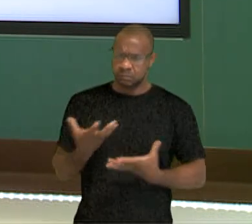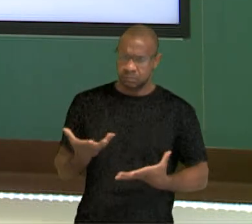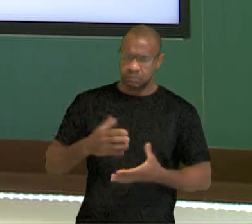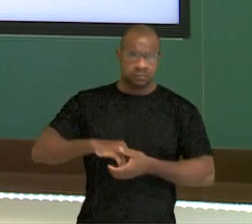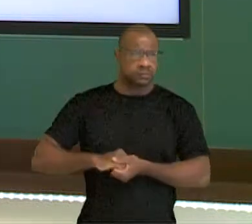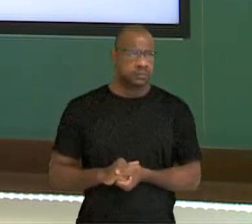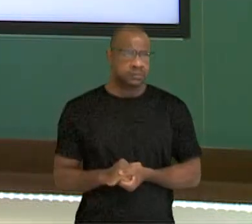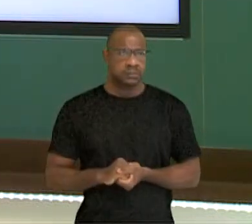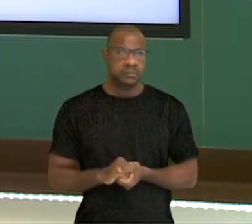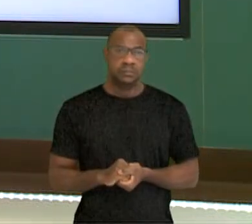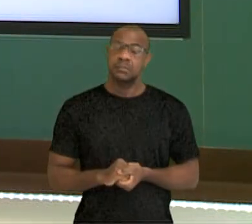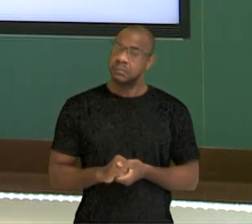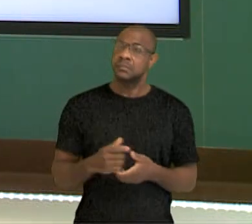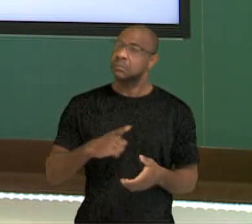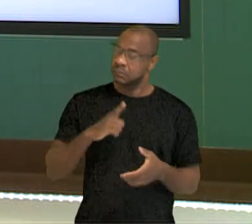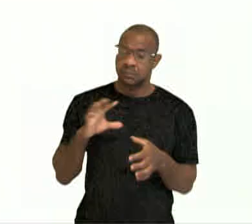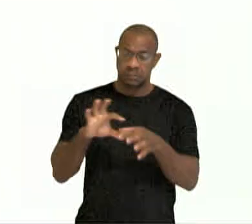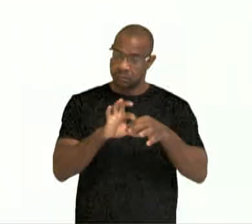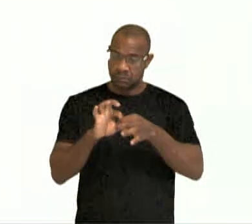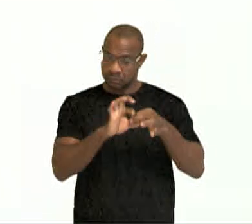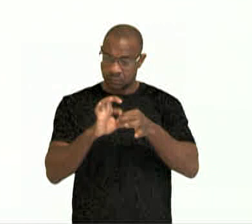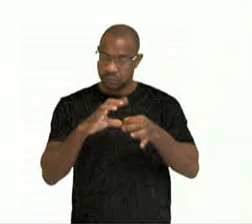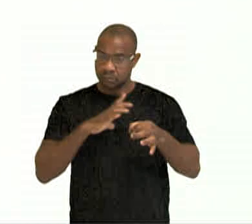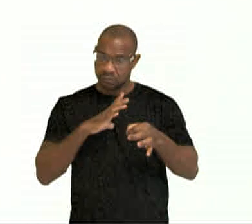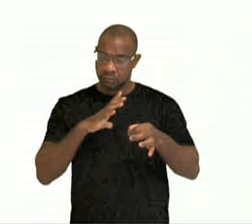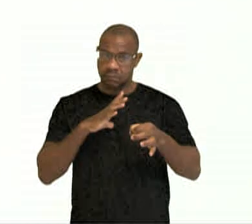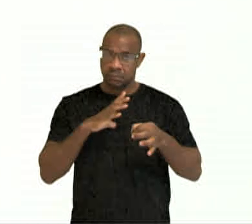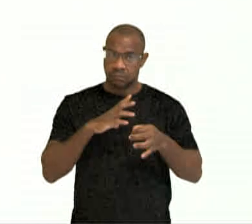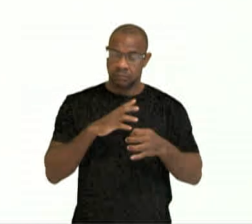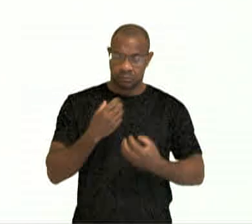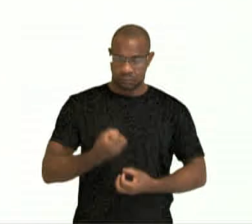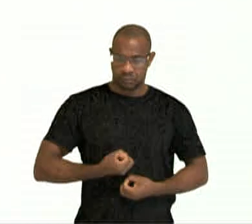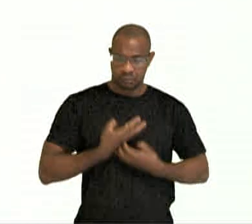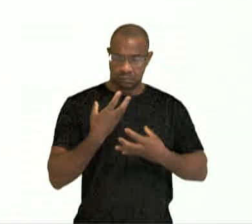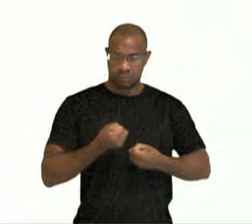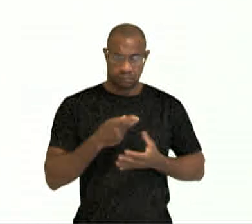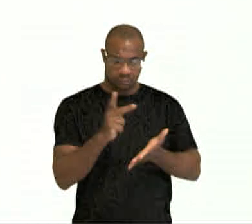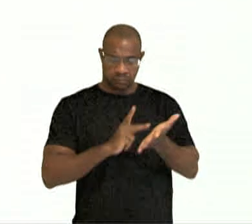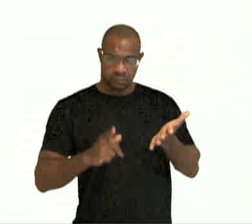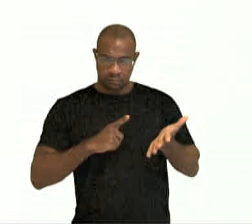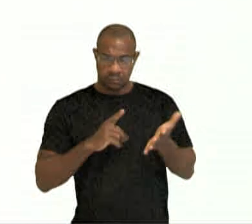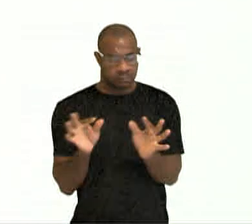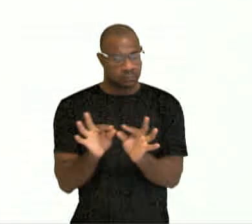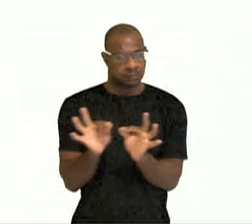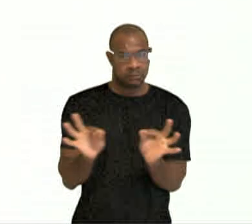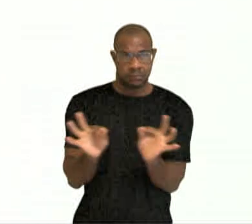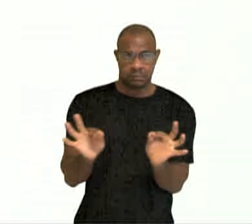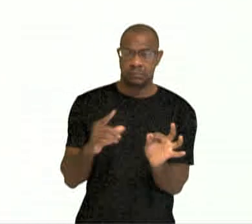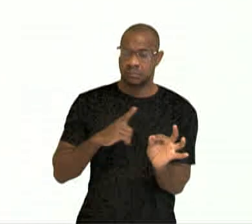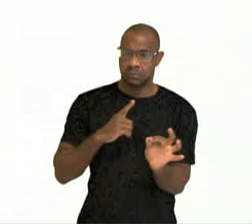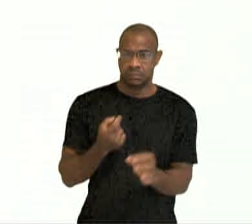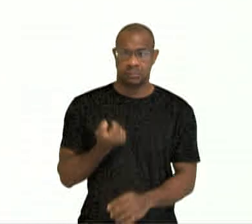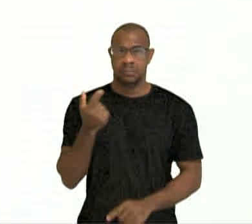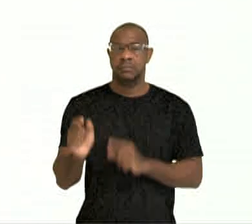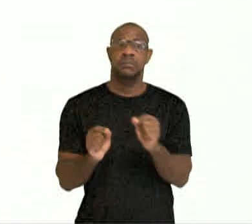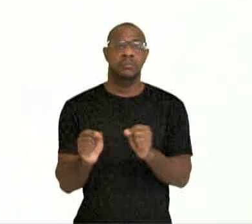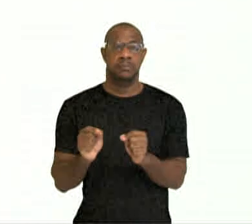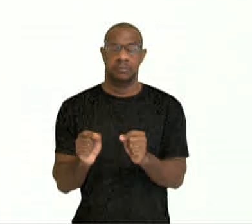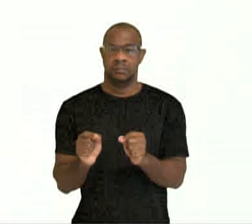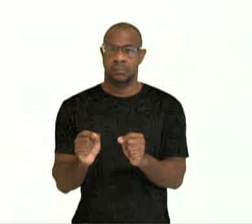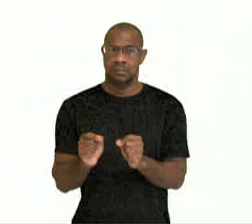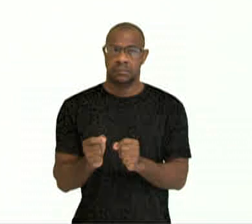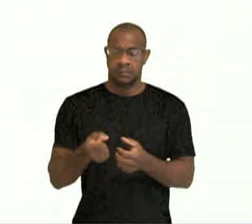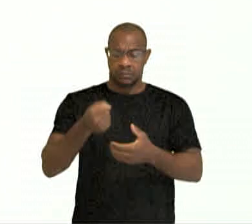Pois bem, estão em harmonia. A forma do poema tende à simplicidade. É quase um poema em